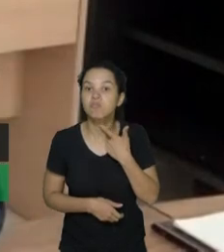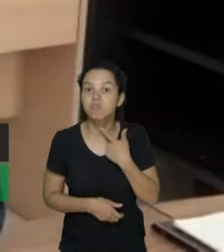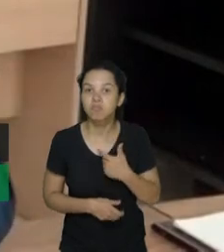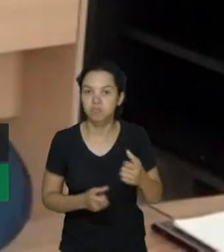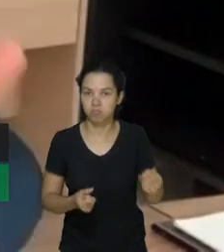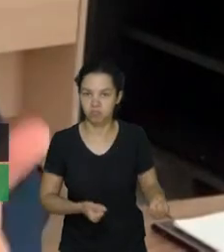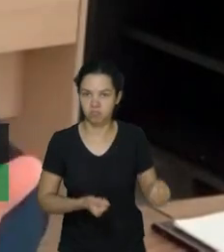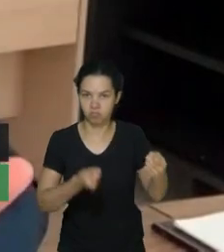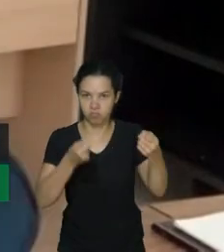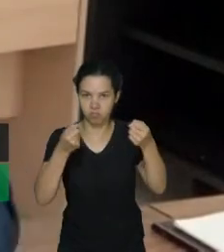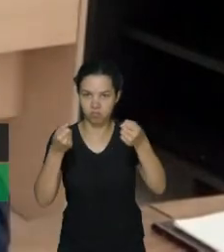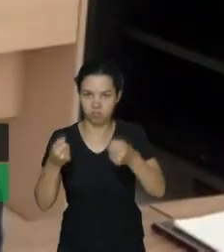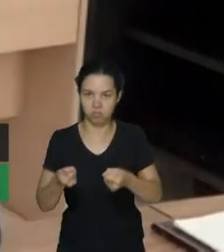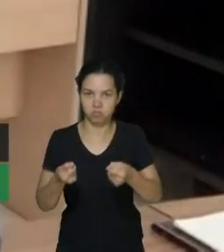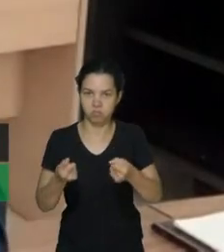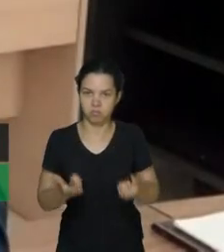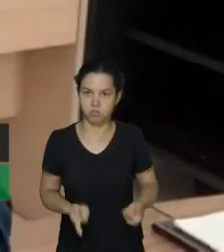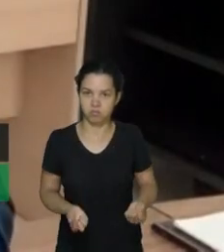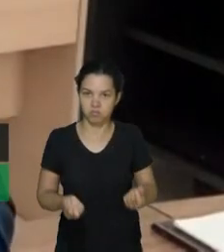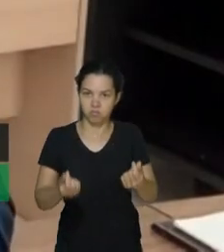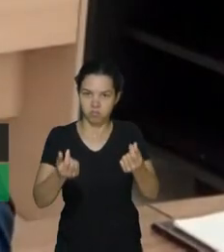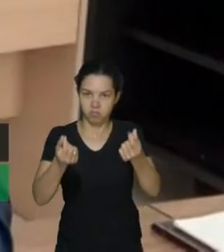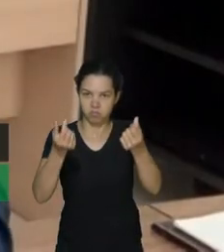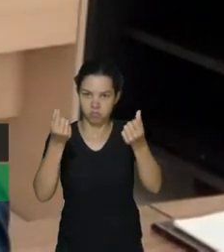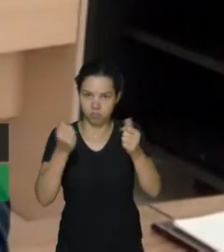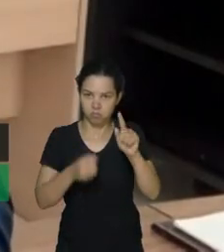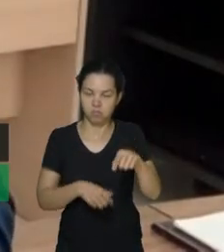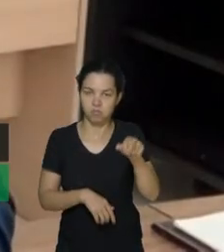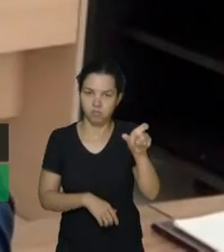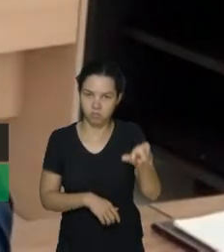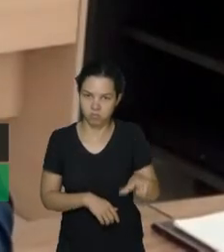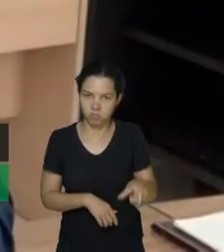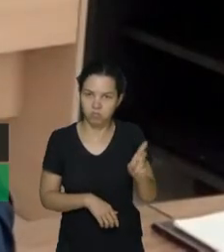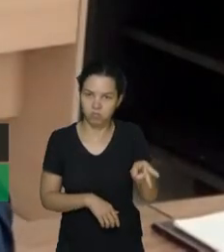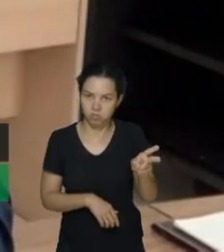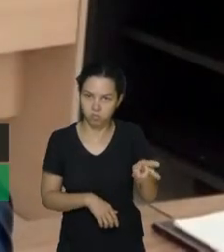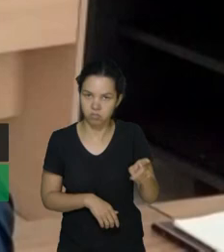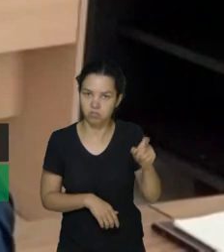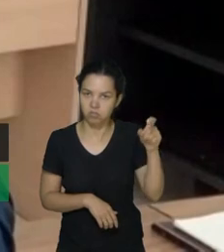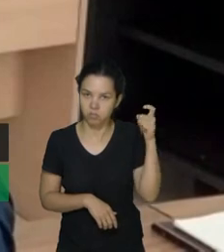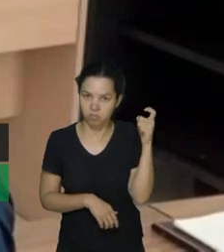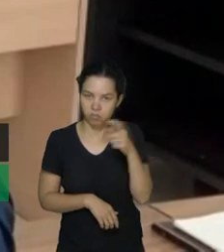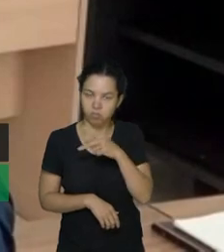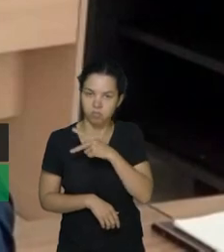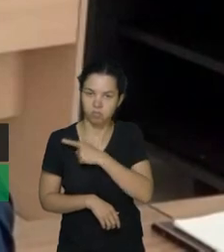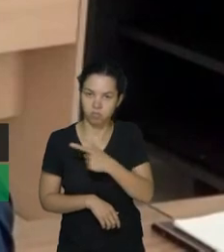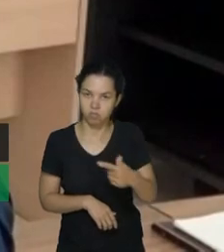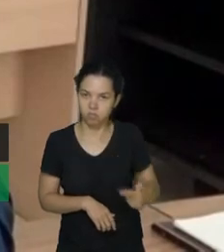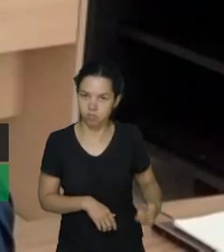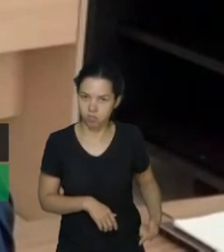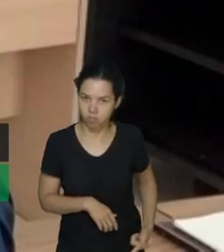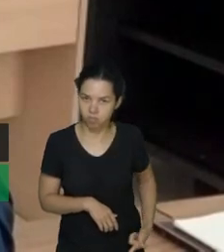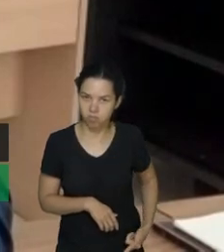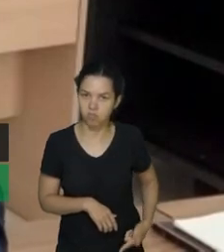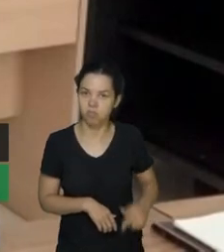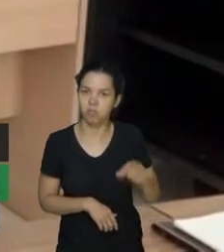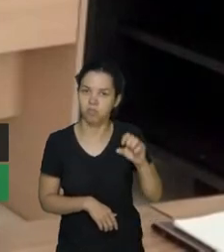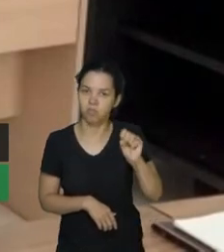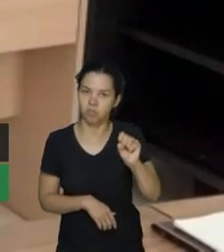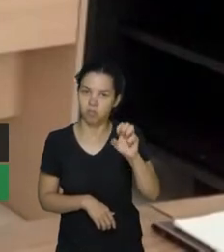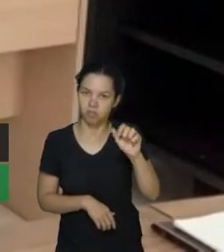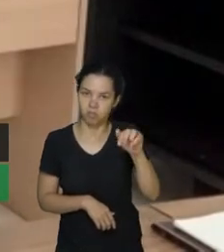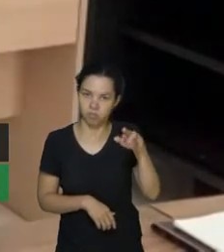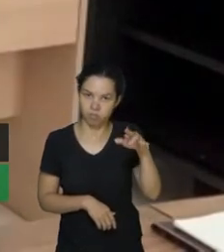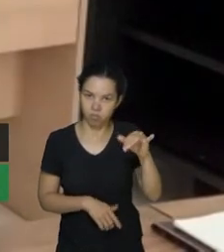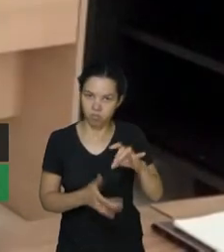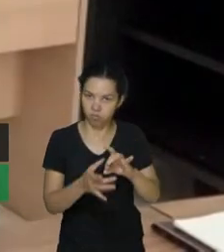poder, de eu ter riqueza. Esse mesmo, o ex-governador Sérgio Cabral, foi solto, não só